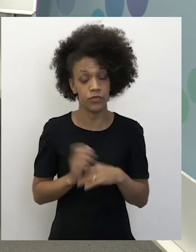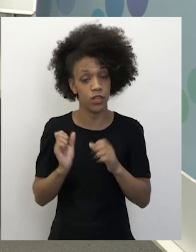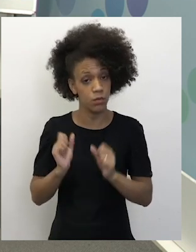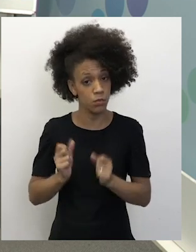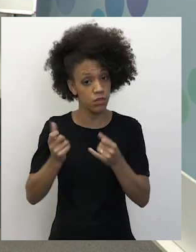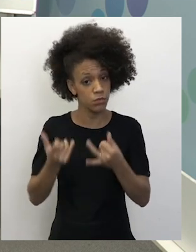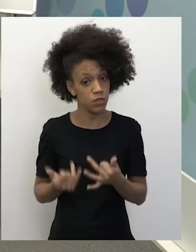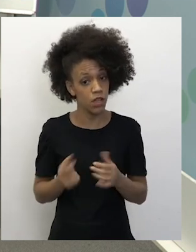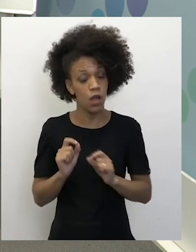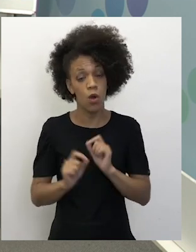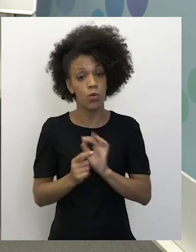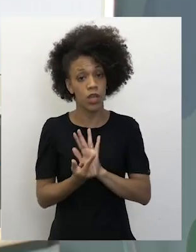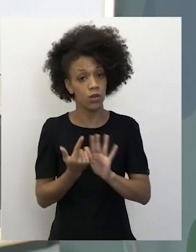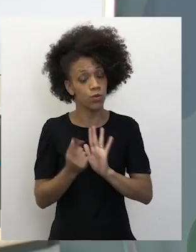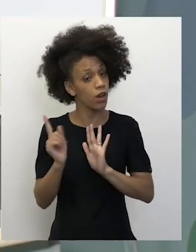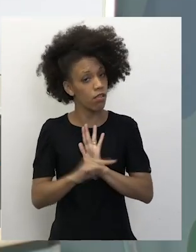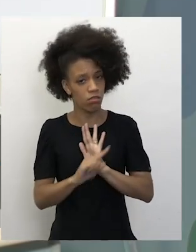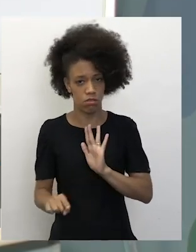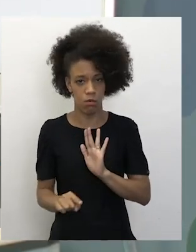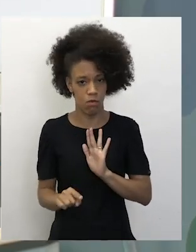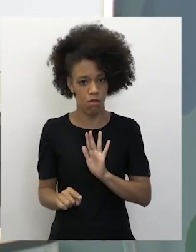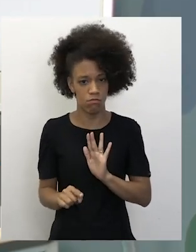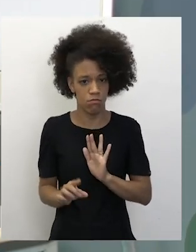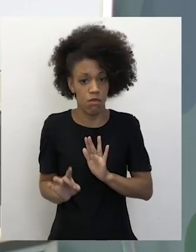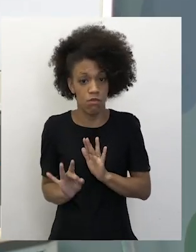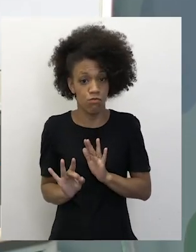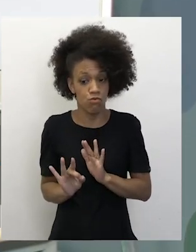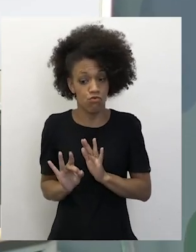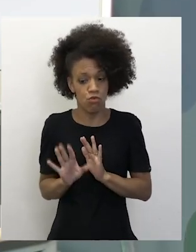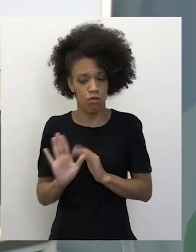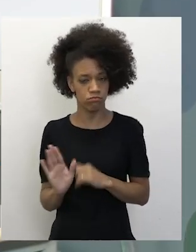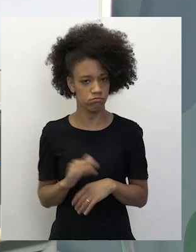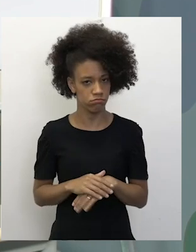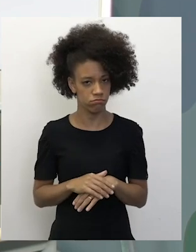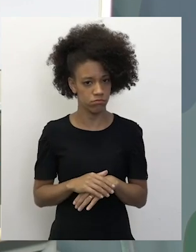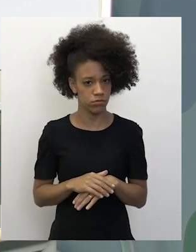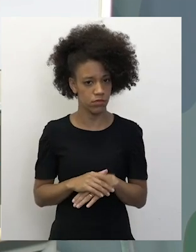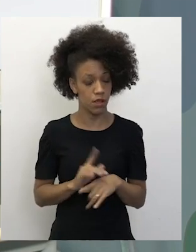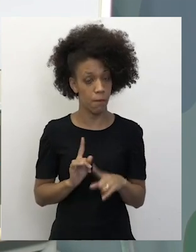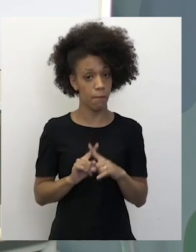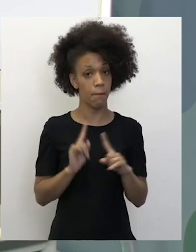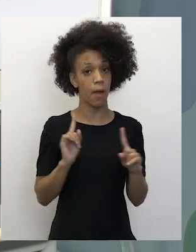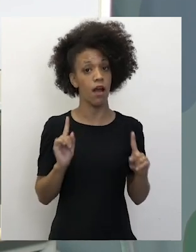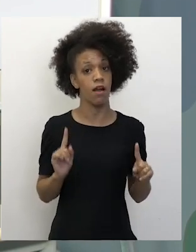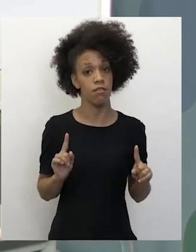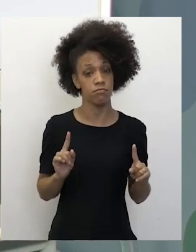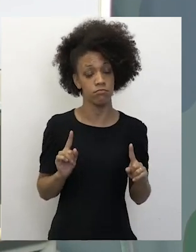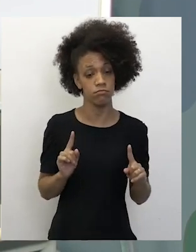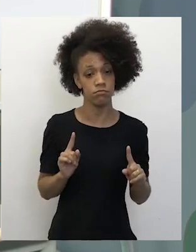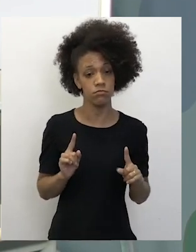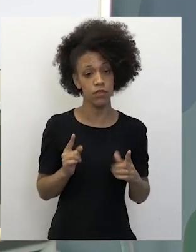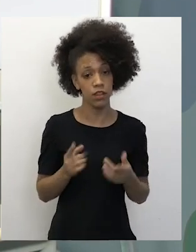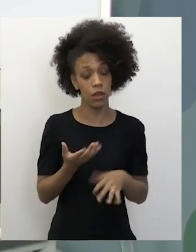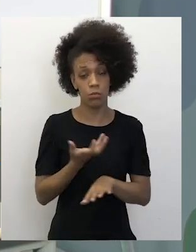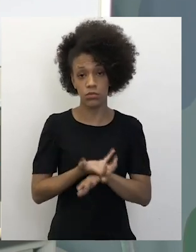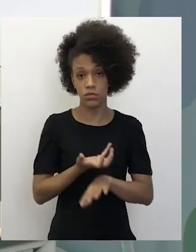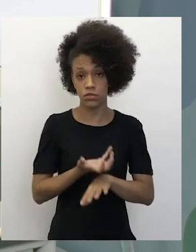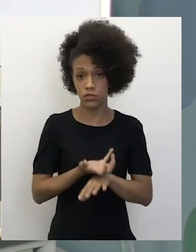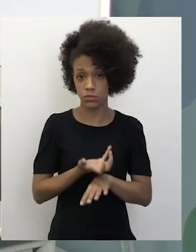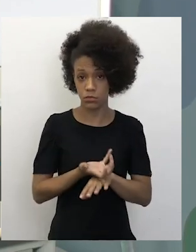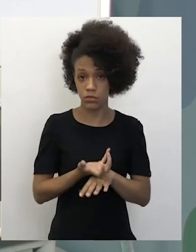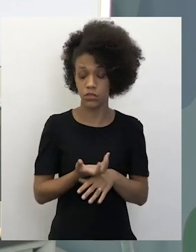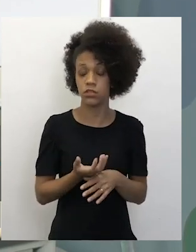posso falar o que a literatura não é a literatura não é apenas não é apenas uma disciplina de